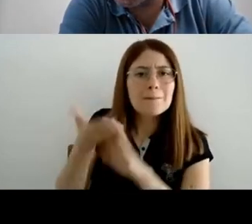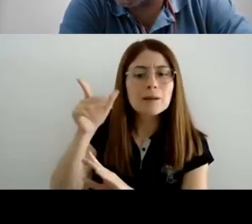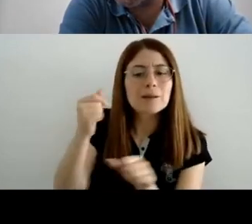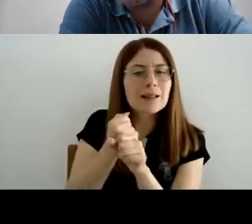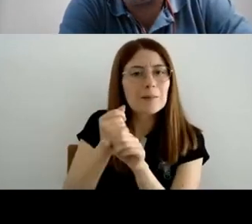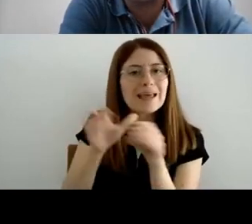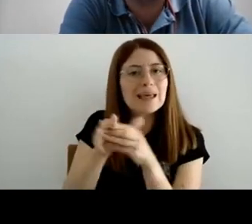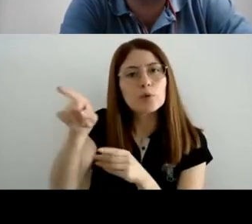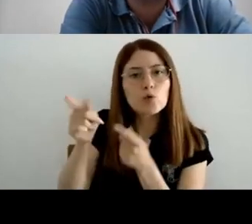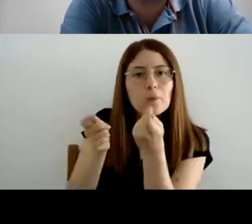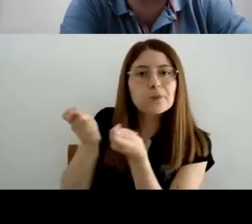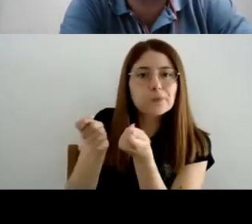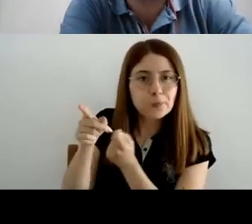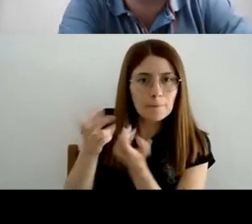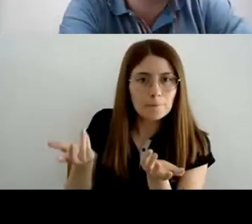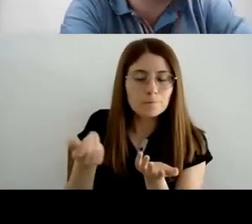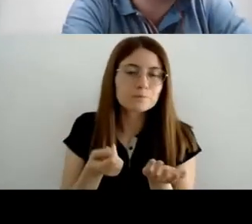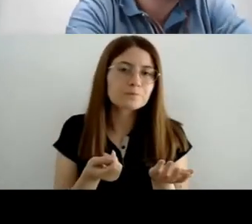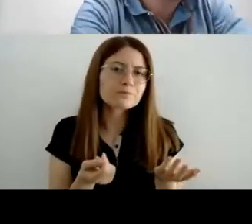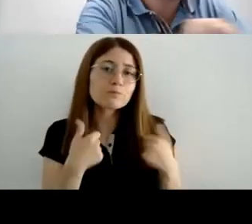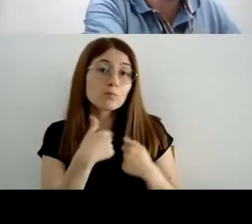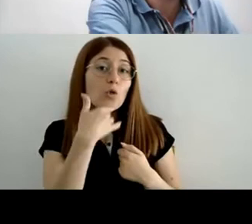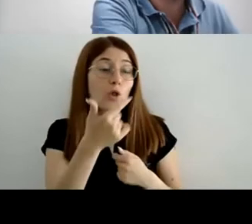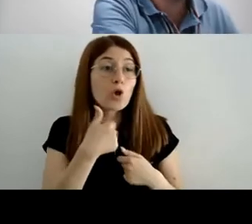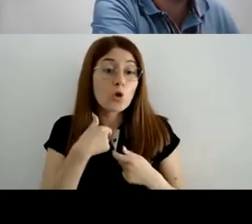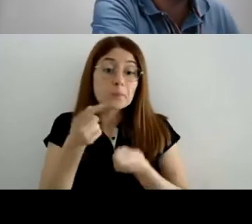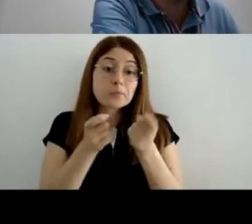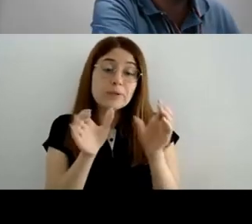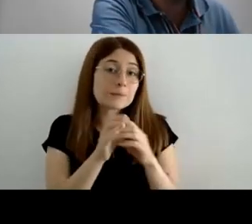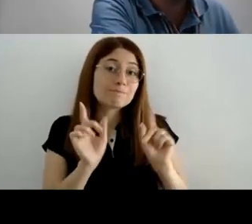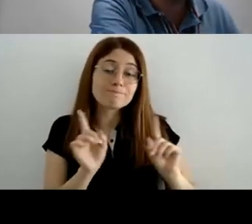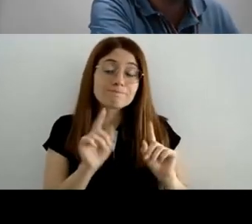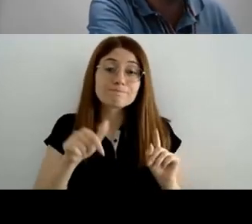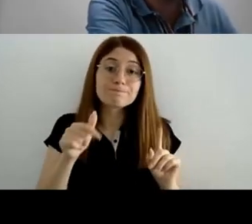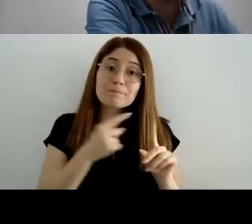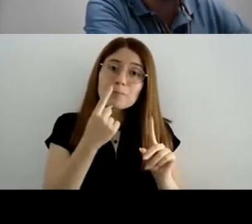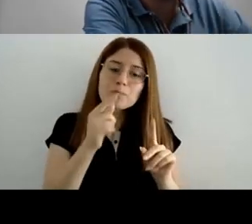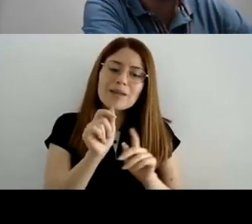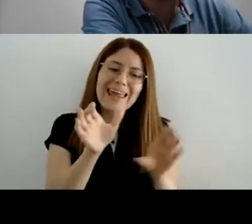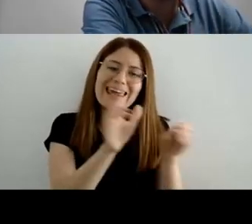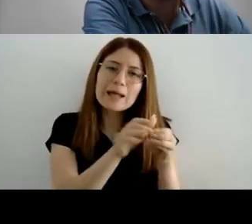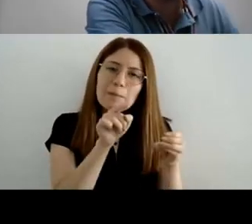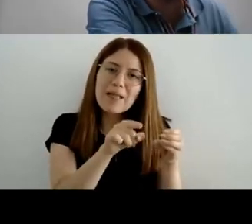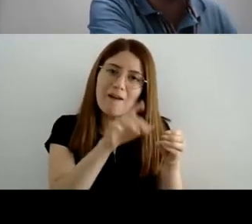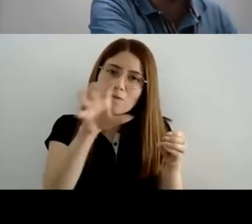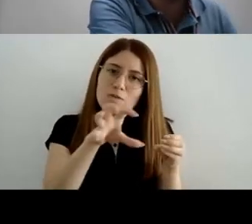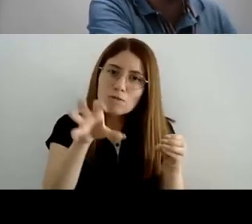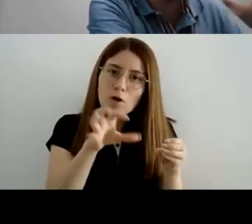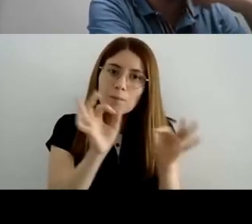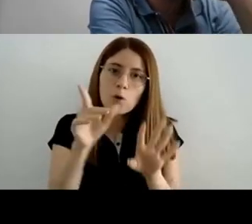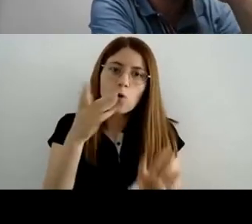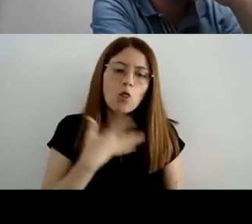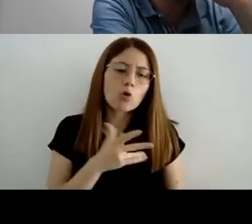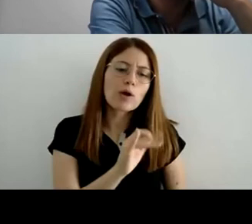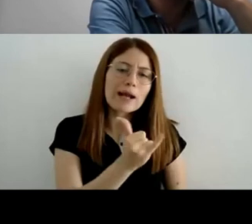gerido? Isso, eu, como disse, eu não sou um gestor de equipas, e eu este ano, por acaso, de equipas desta forma, tal e qual como é a doutora Rita, como